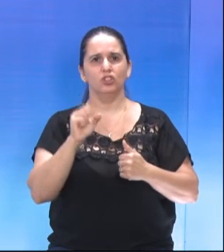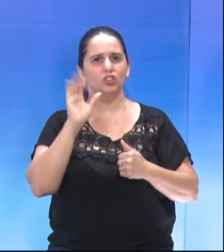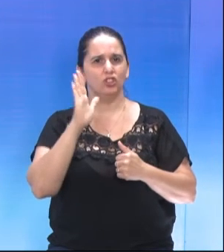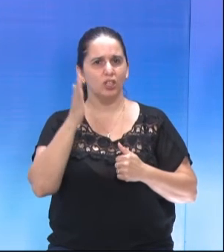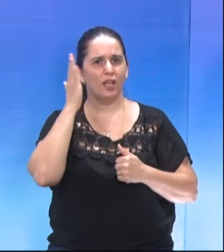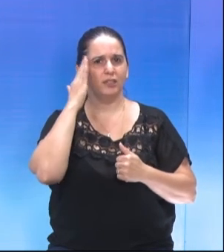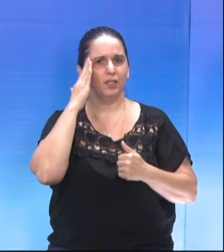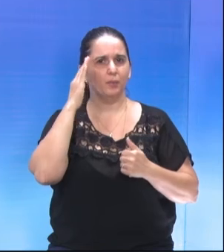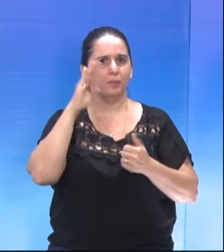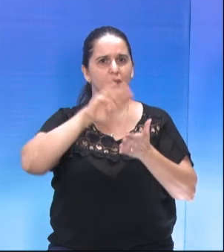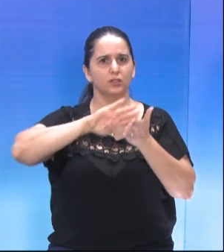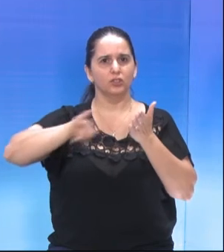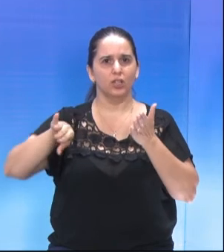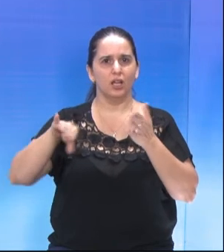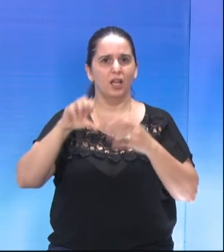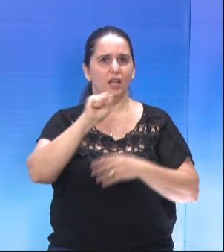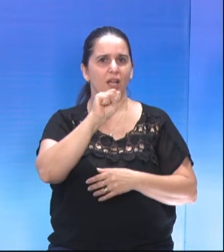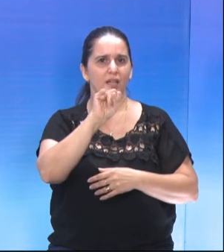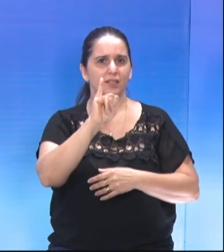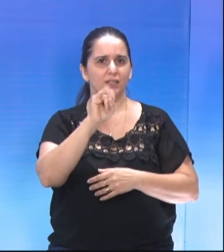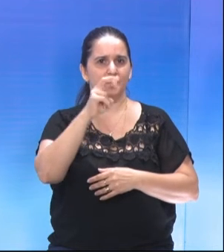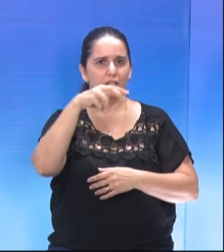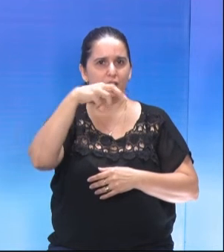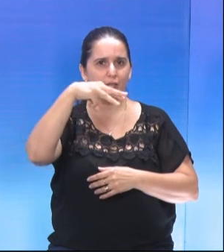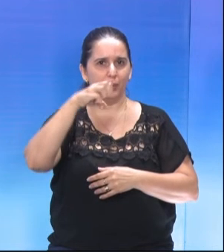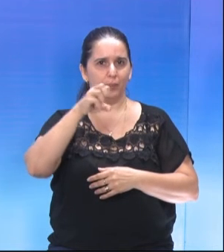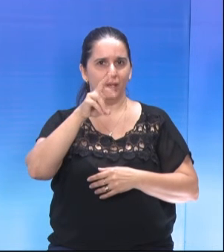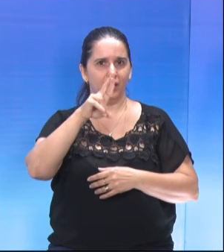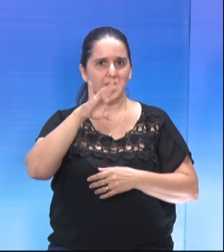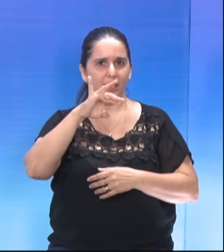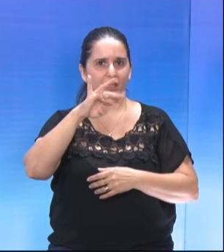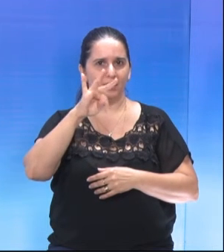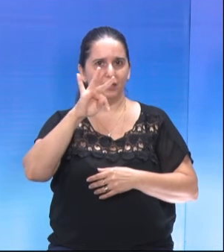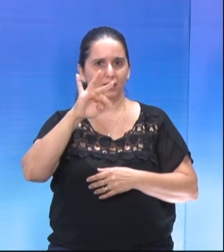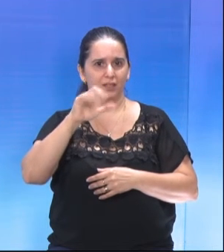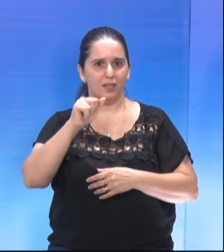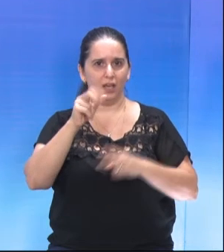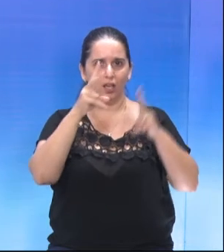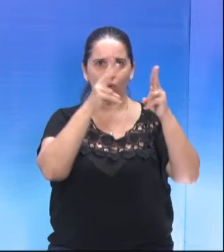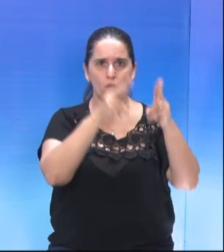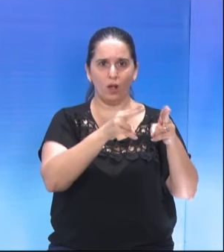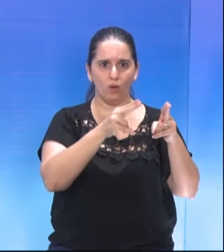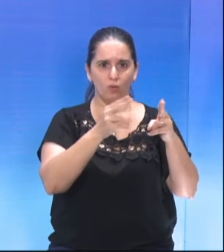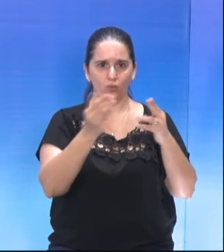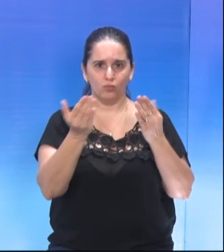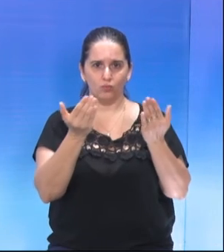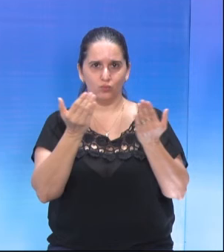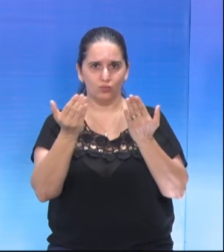que é simetria dentro da imagem, da primeira imagem, a gente vai observar que